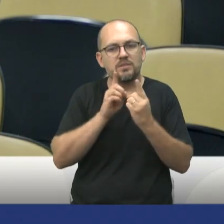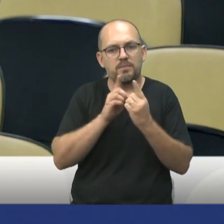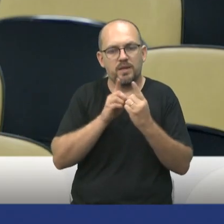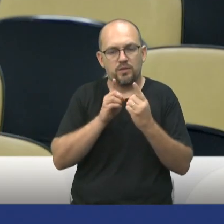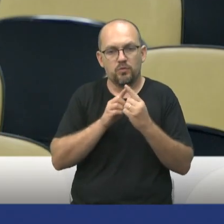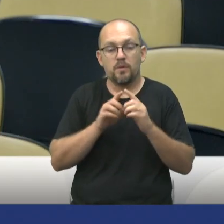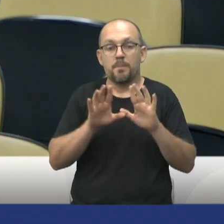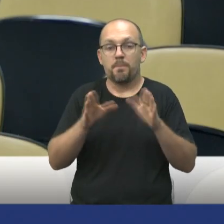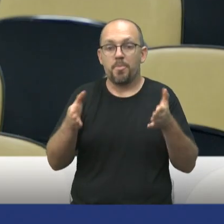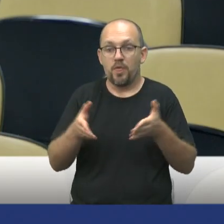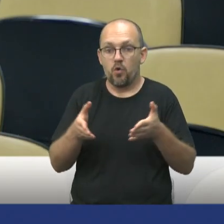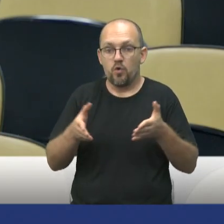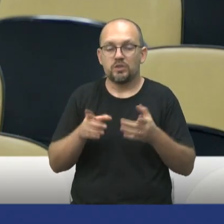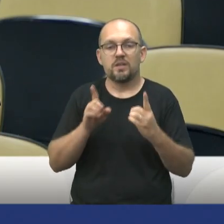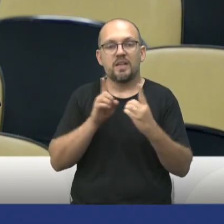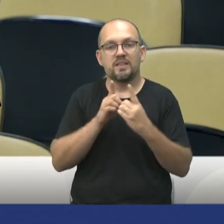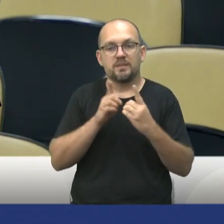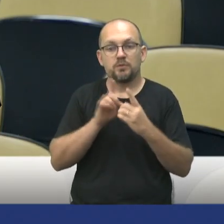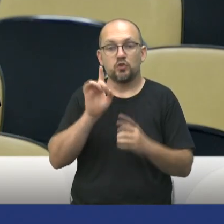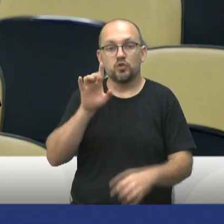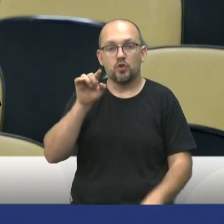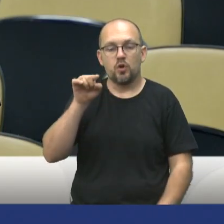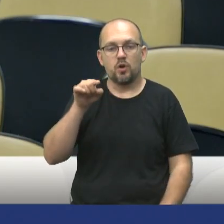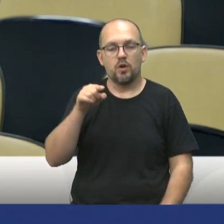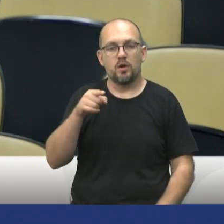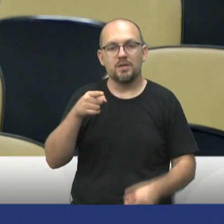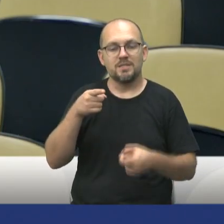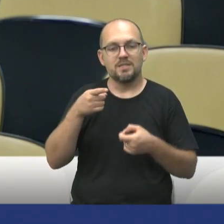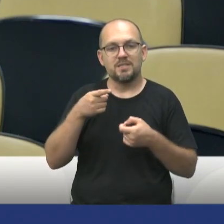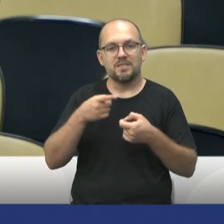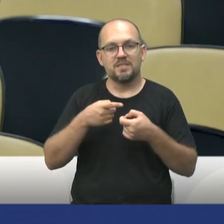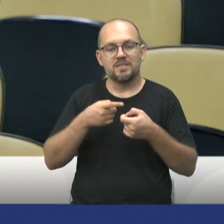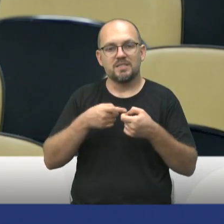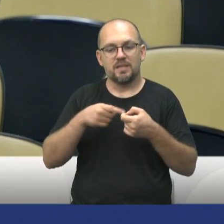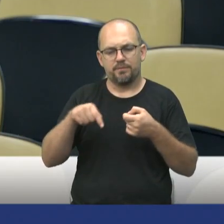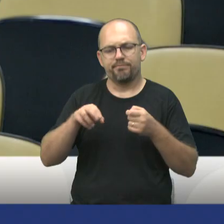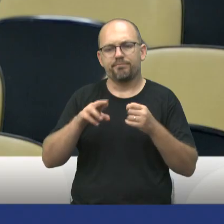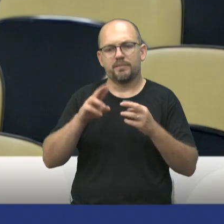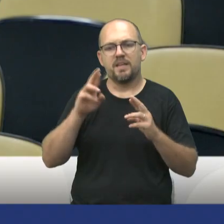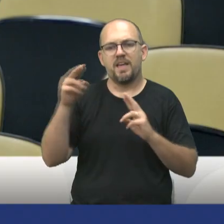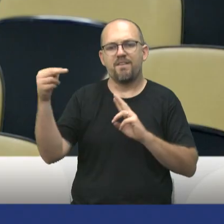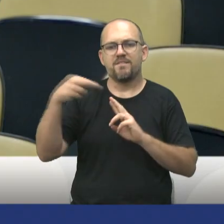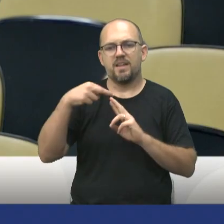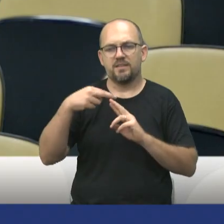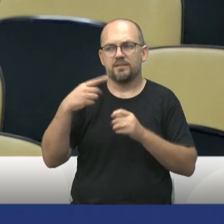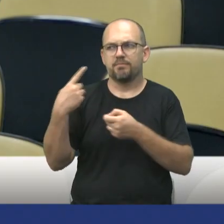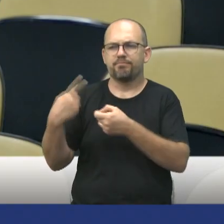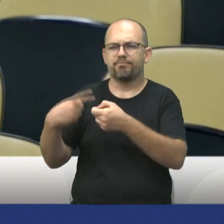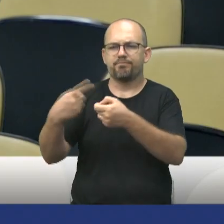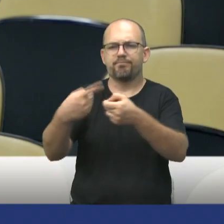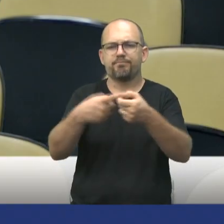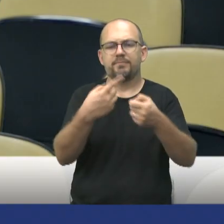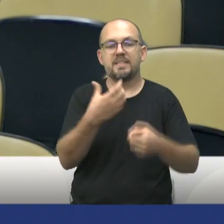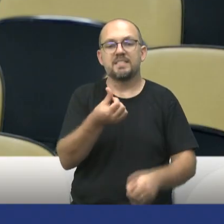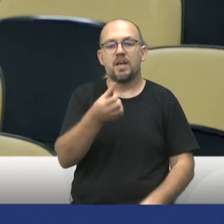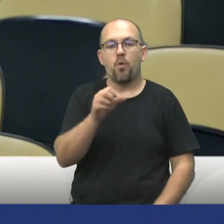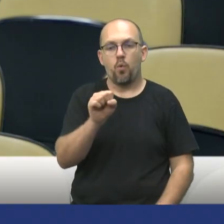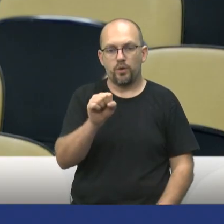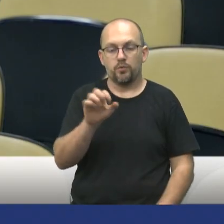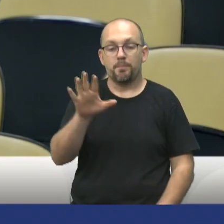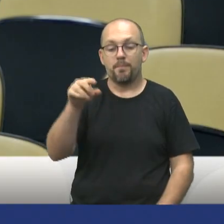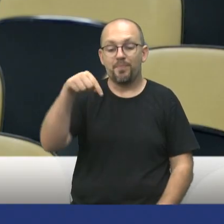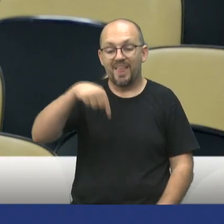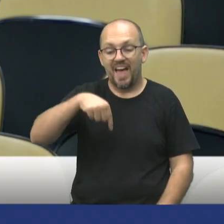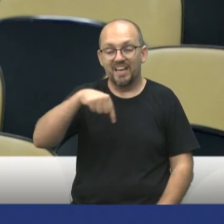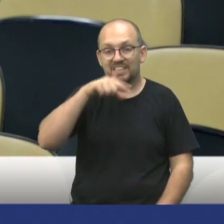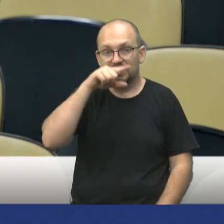atendimento só para os municípios daqui, a gente é referência para 68 municípios, e só aqui em Jaú